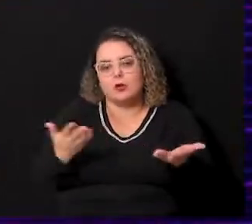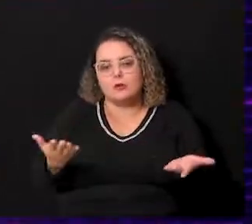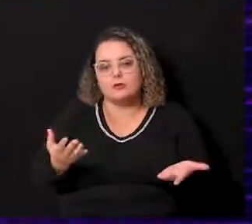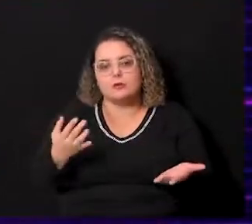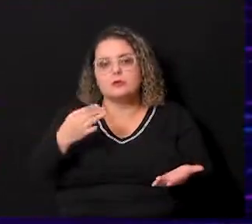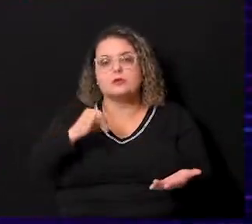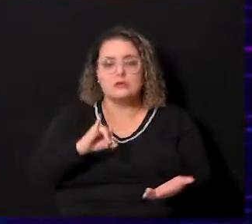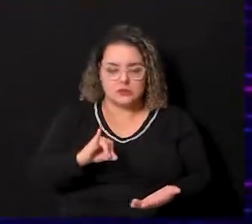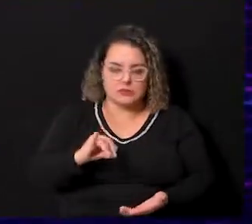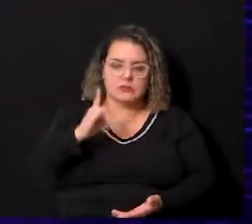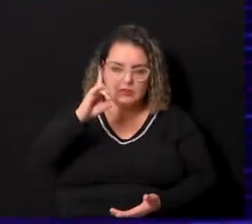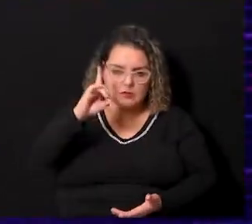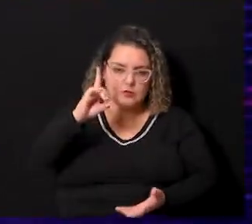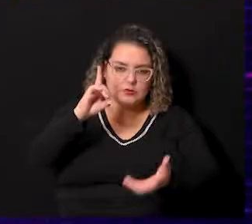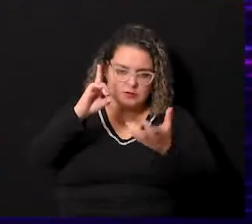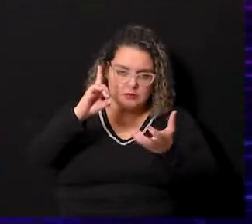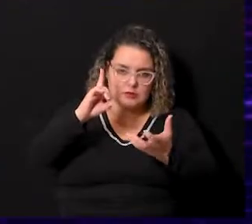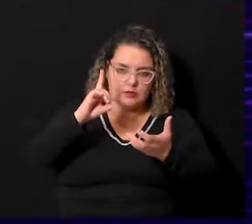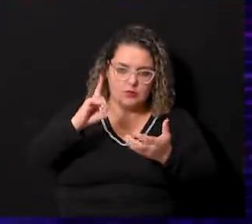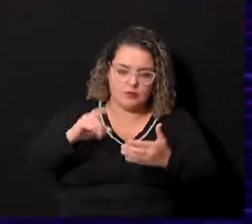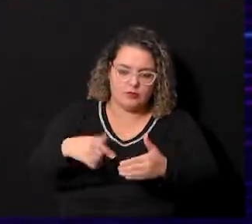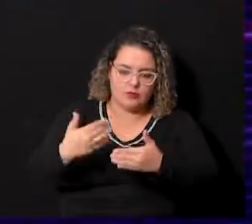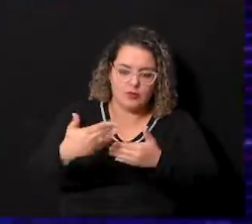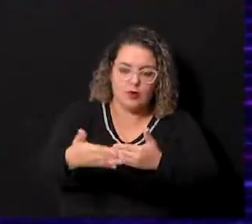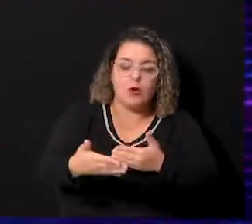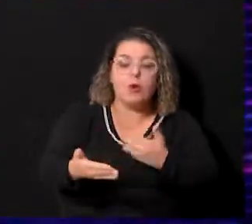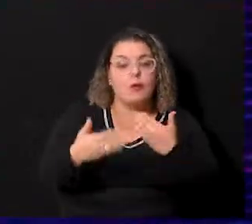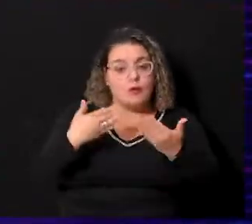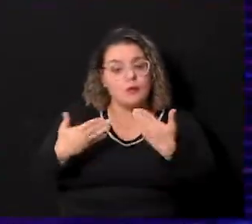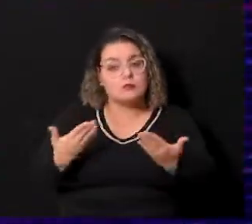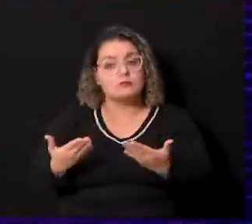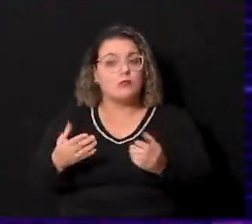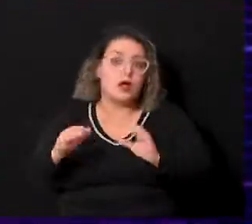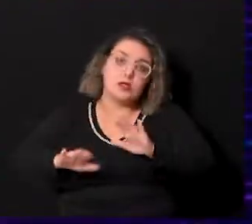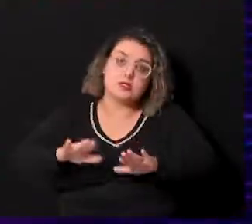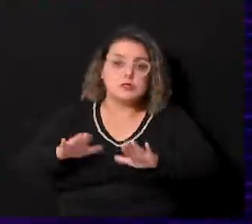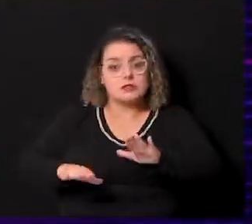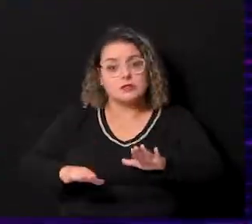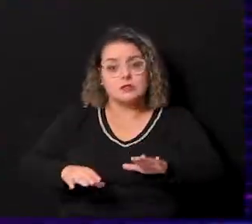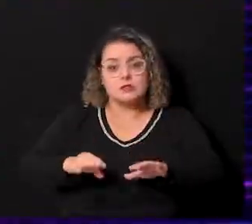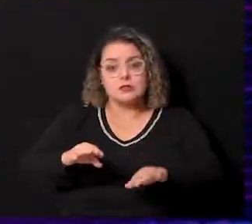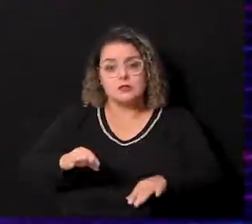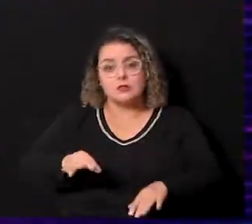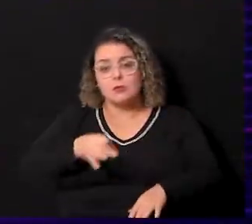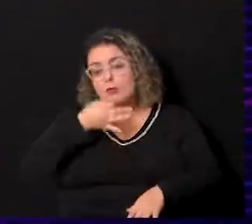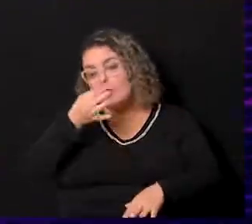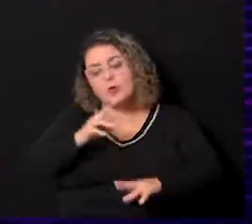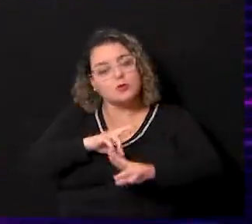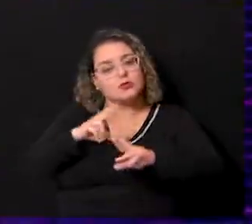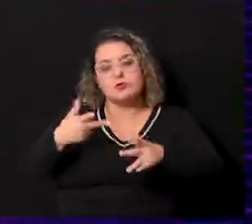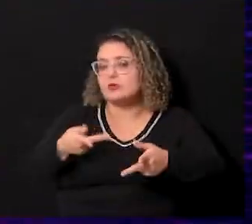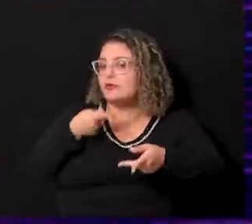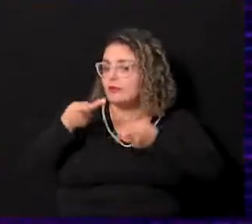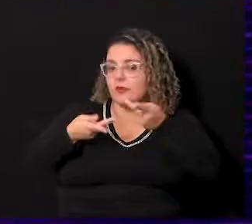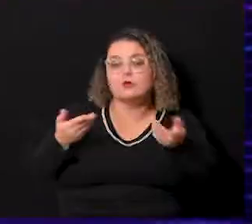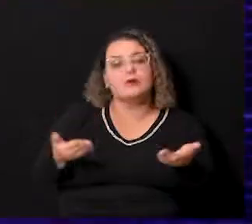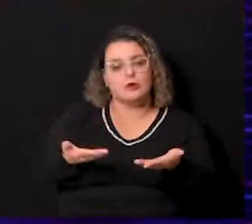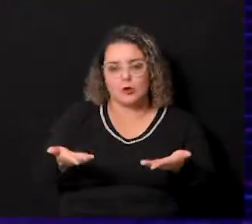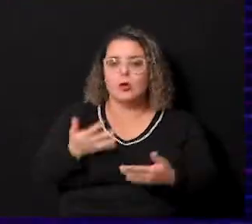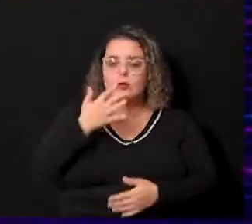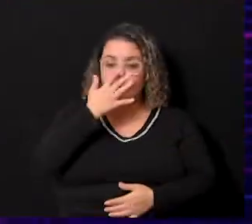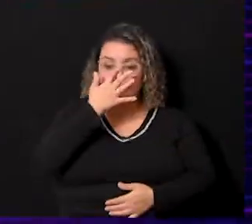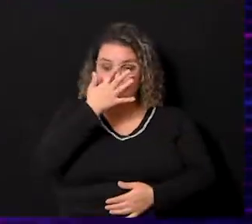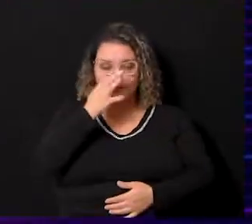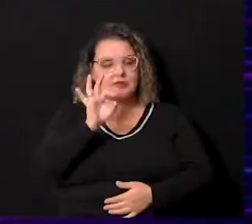agora. Se Deus quiser, nós voltaremos a conversar daqui a algum tempo, e pode ser que eu te dê uma outra opinião diferente dessa que eu